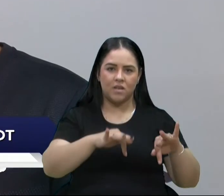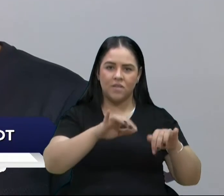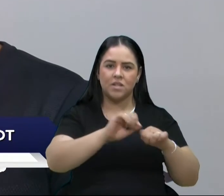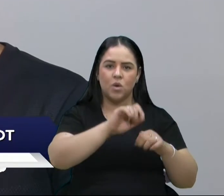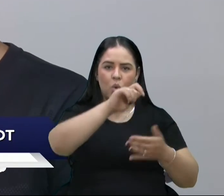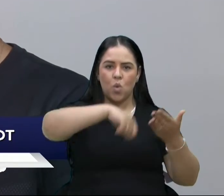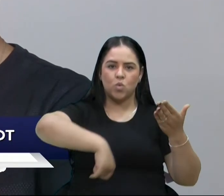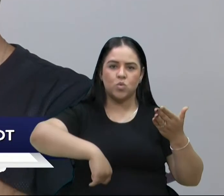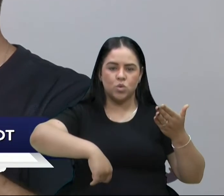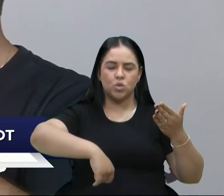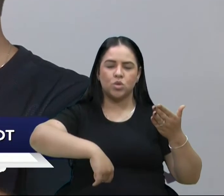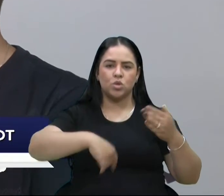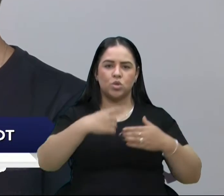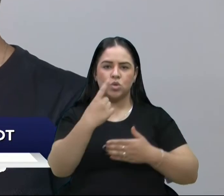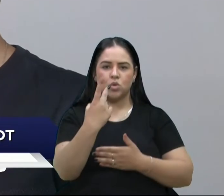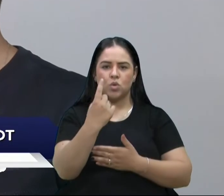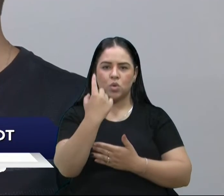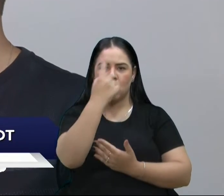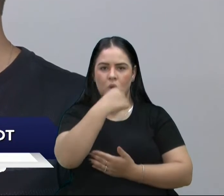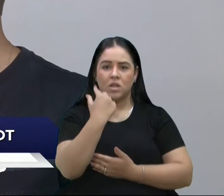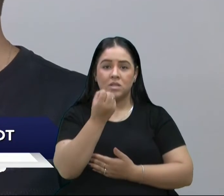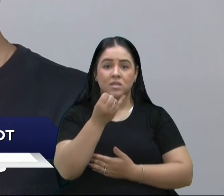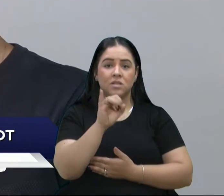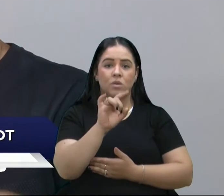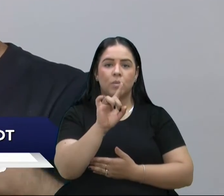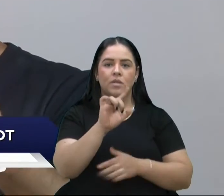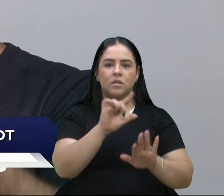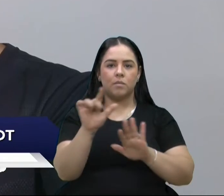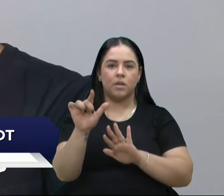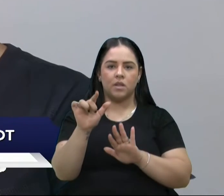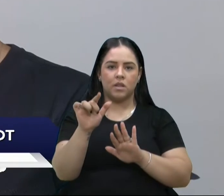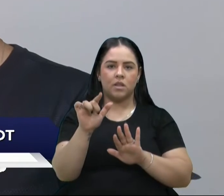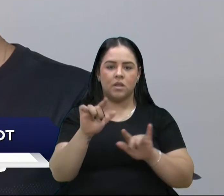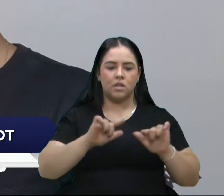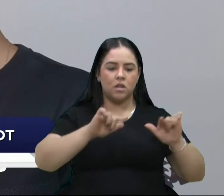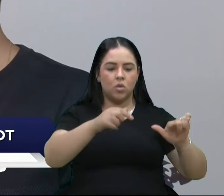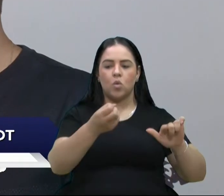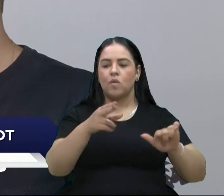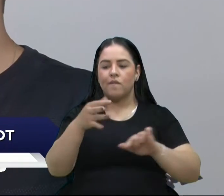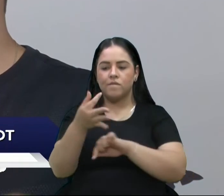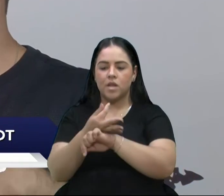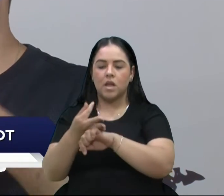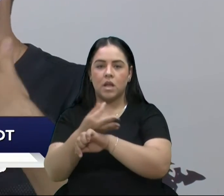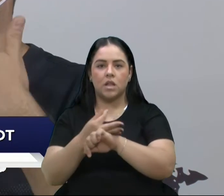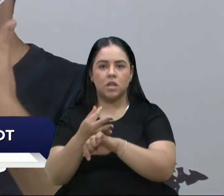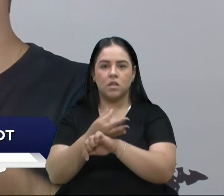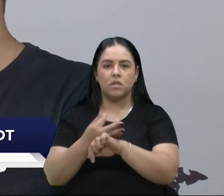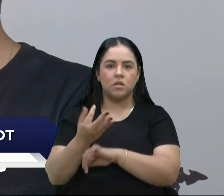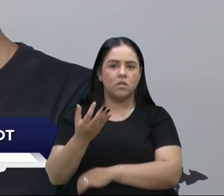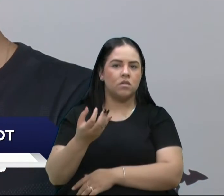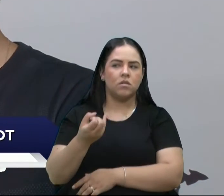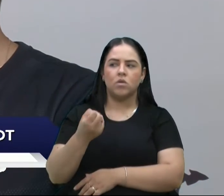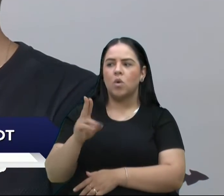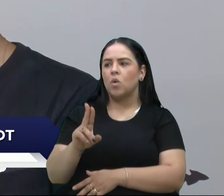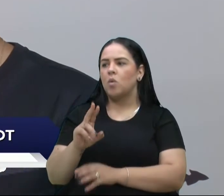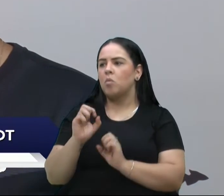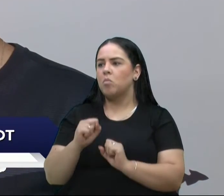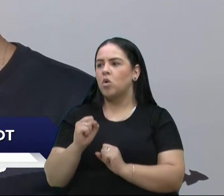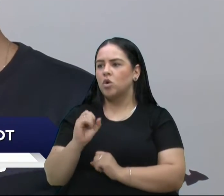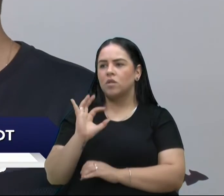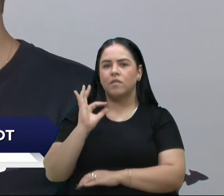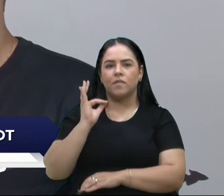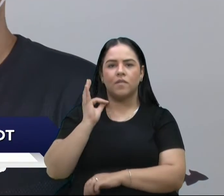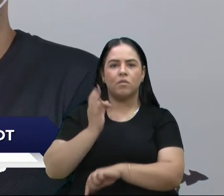12 horas. Aí, se esse médico passa uma semana de atestado, ou está de férias, né, ou está com que pode faltar por